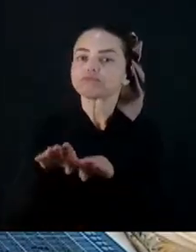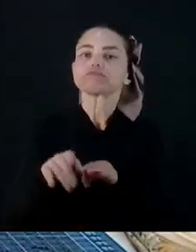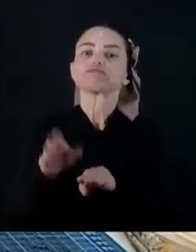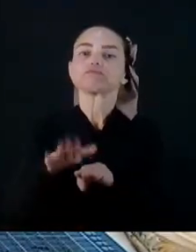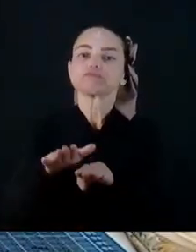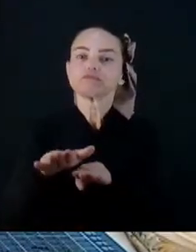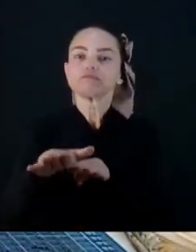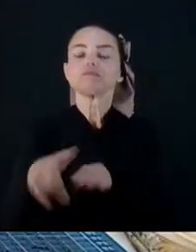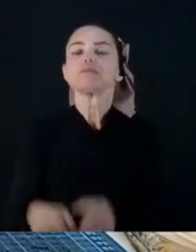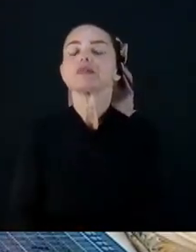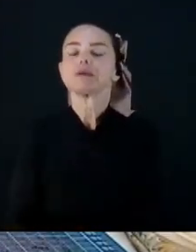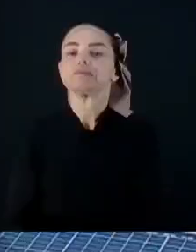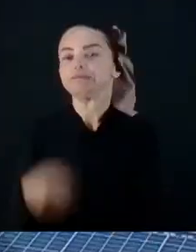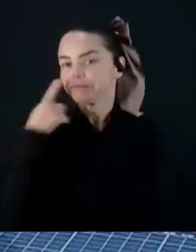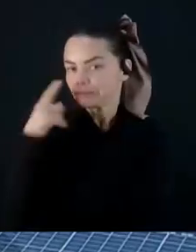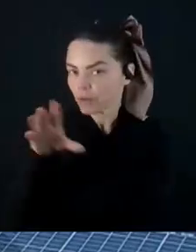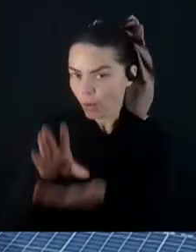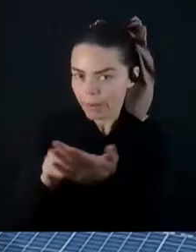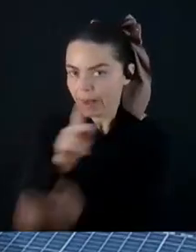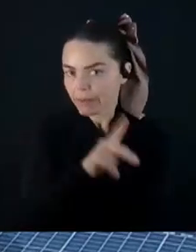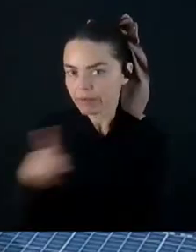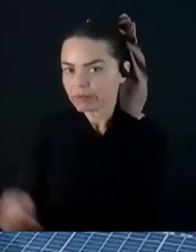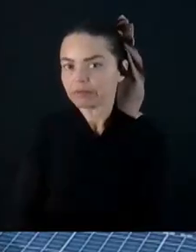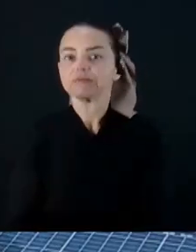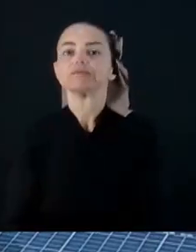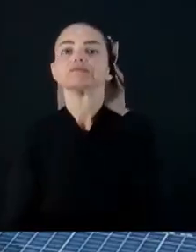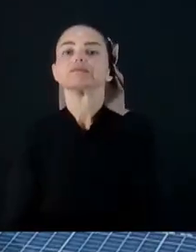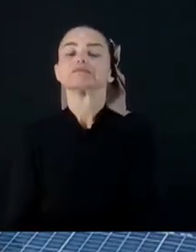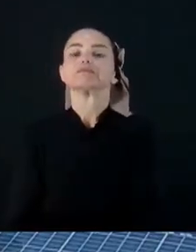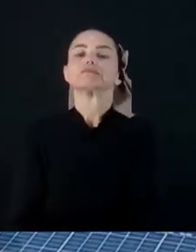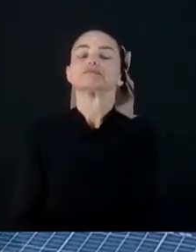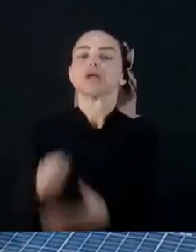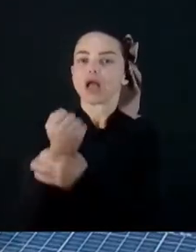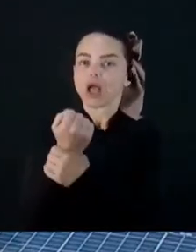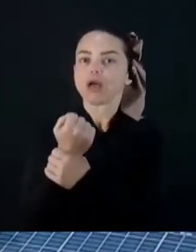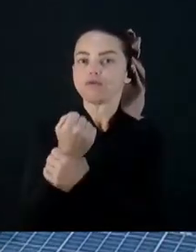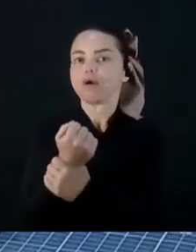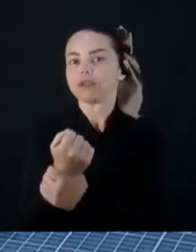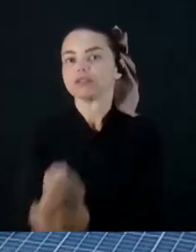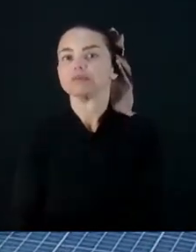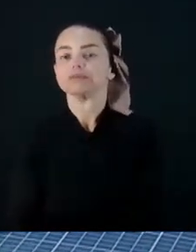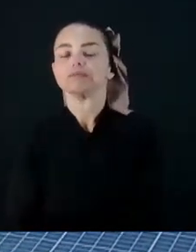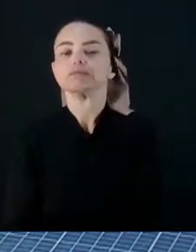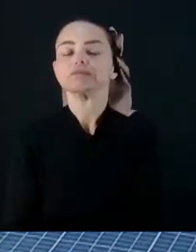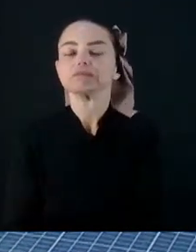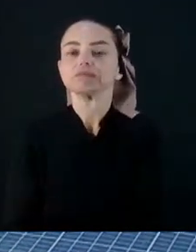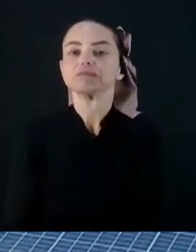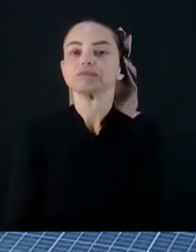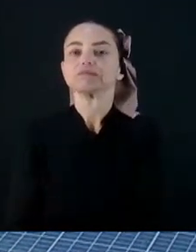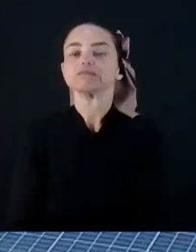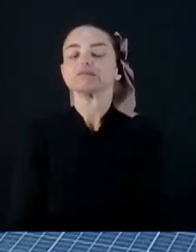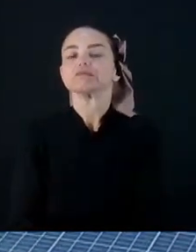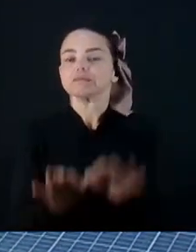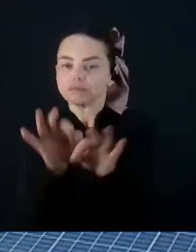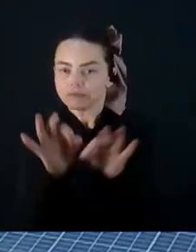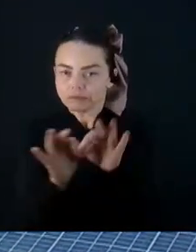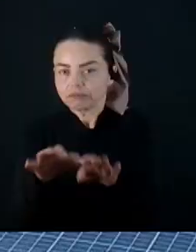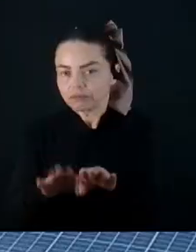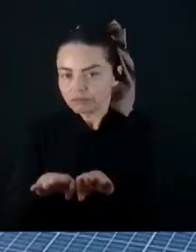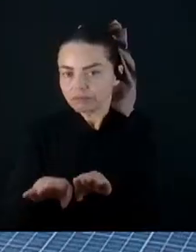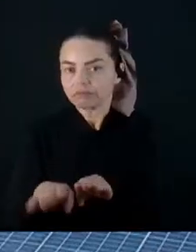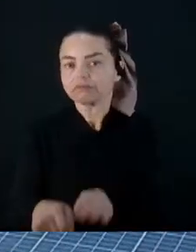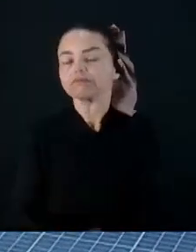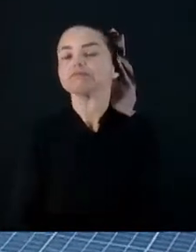Firme, exatamente. Ele trava a costura que nós estamos fazendo, tá? Gente, vocês regulam a máquina no ponto